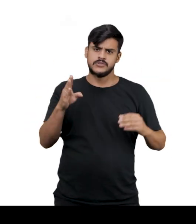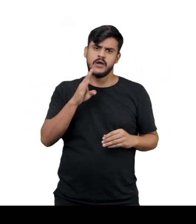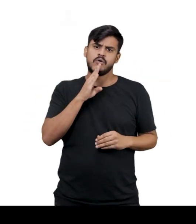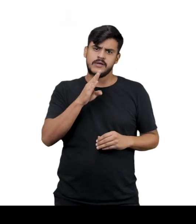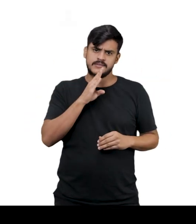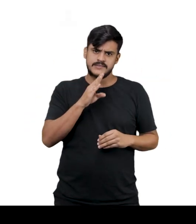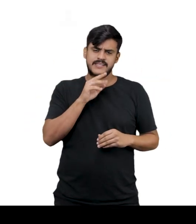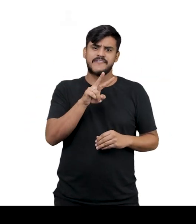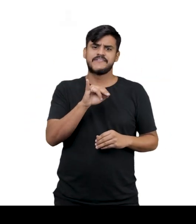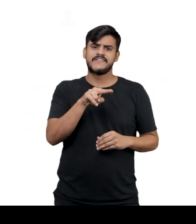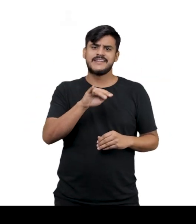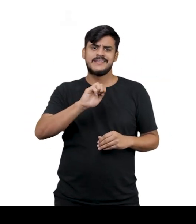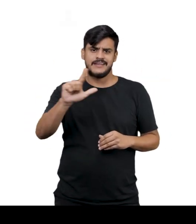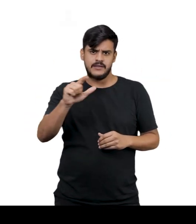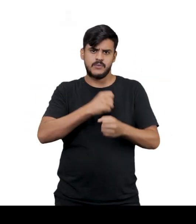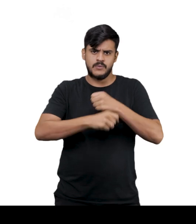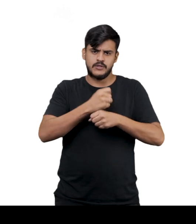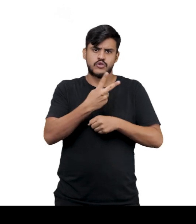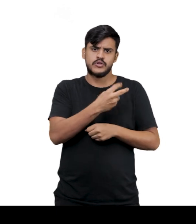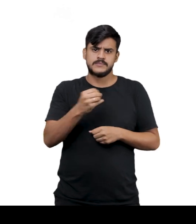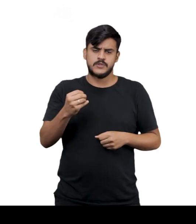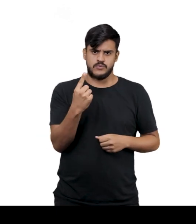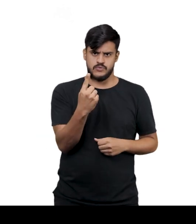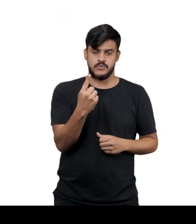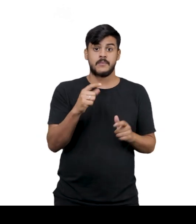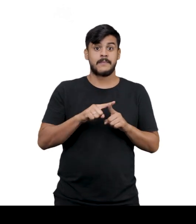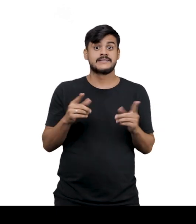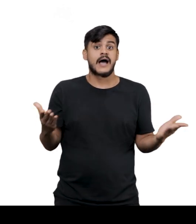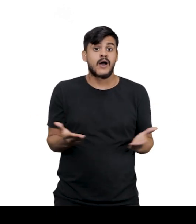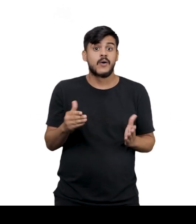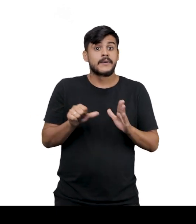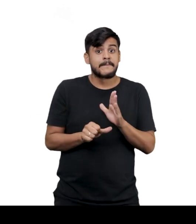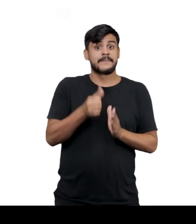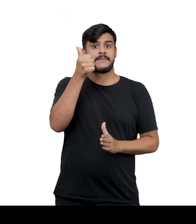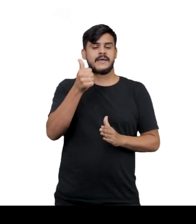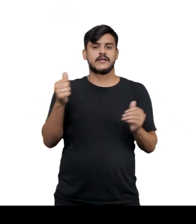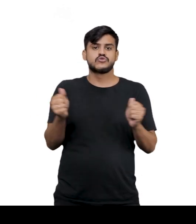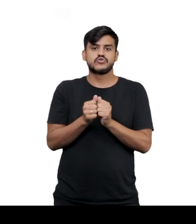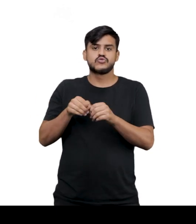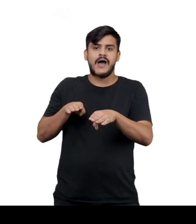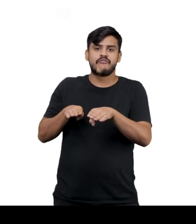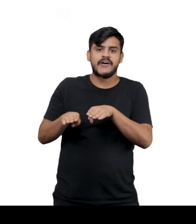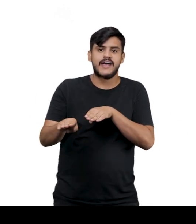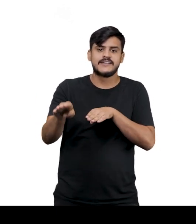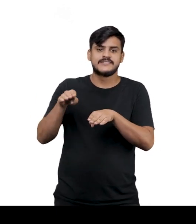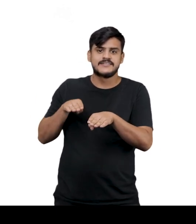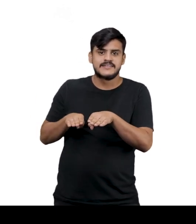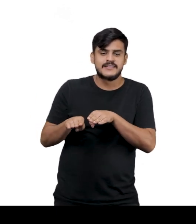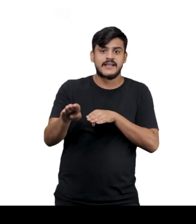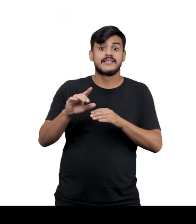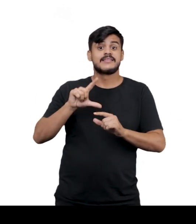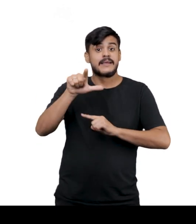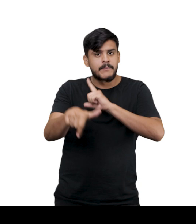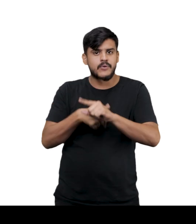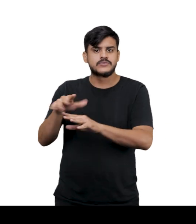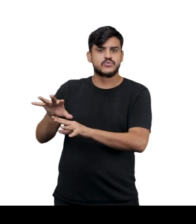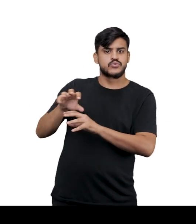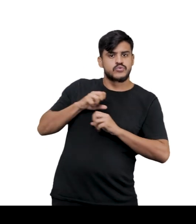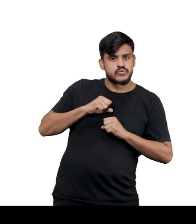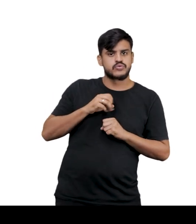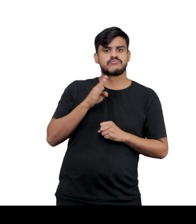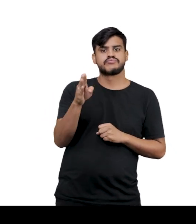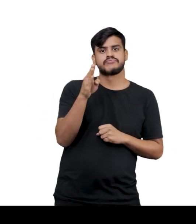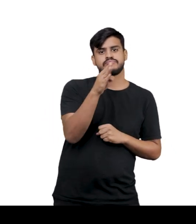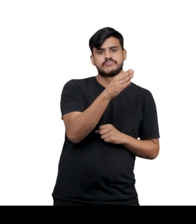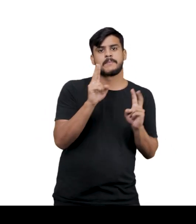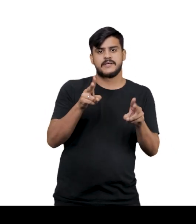com costumes de vinil em 2001, essa foi a primeira colaboração de Lima com alfaiates, prática que